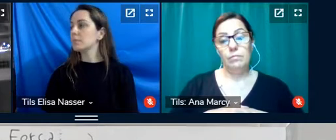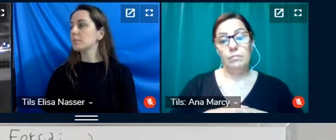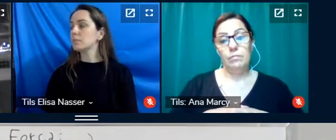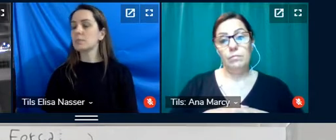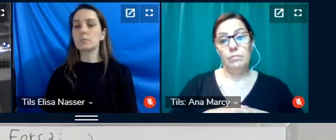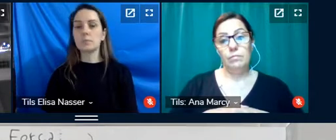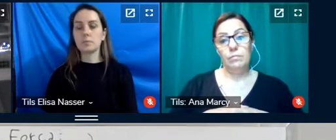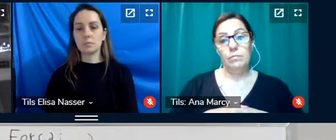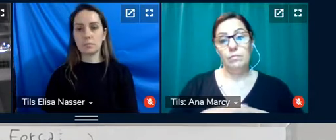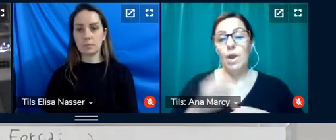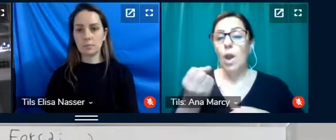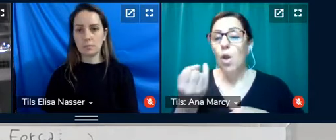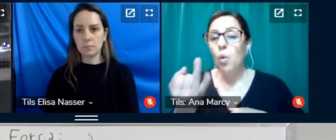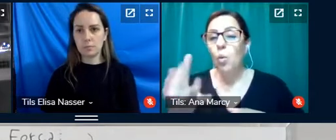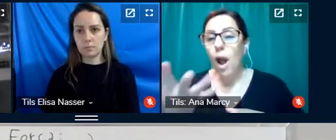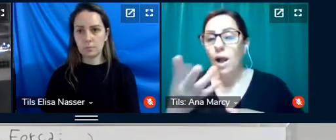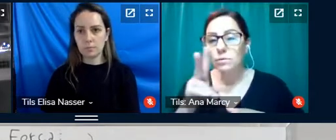intensidade